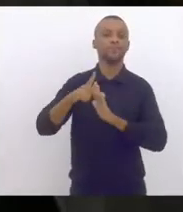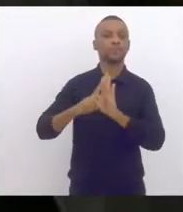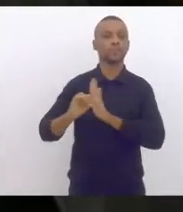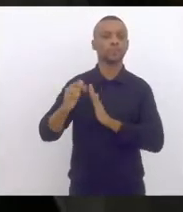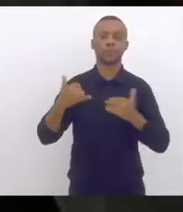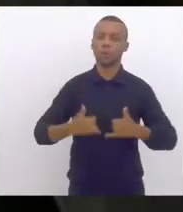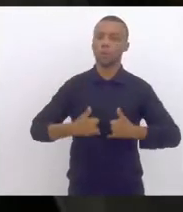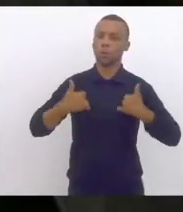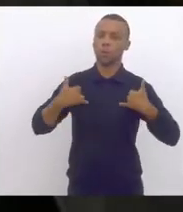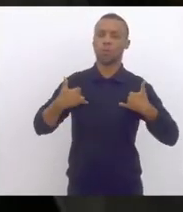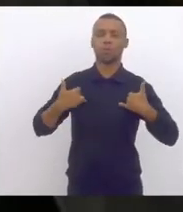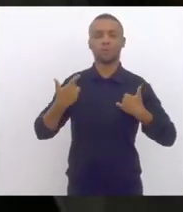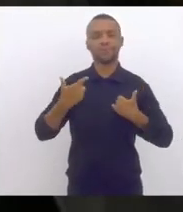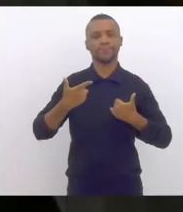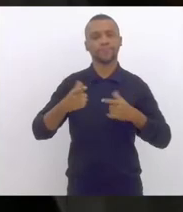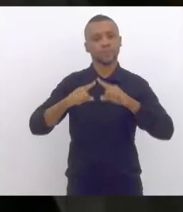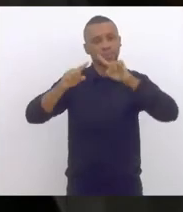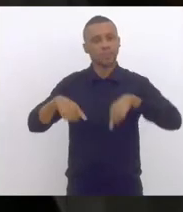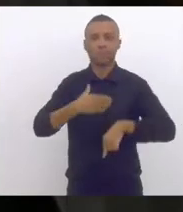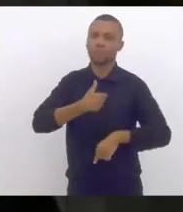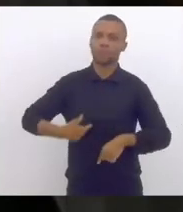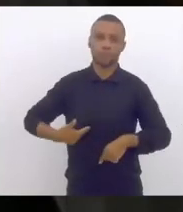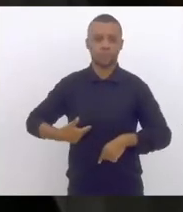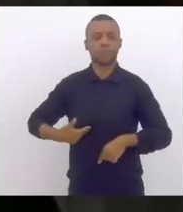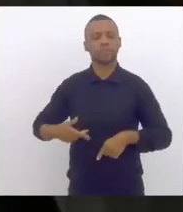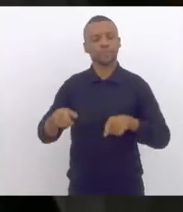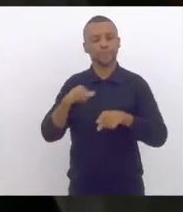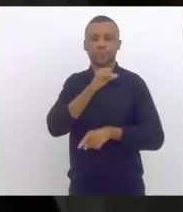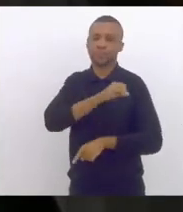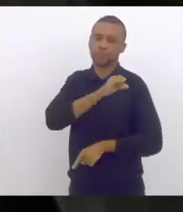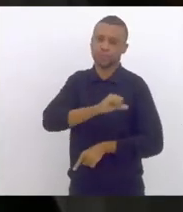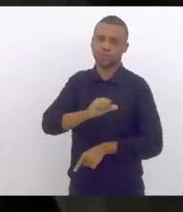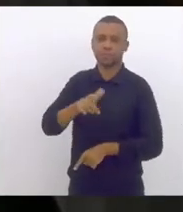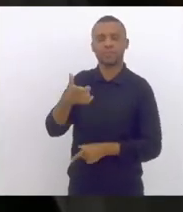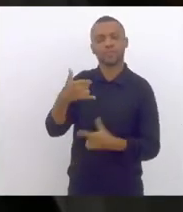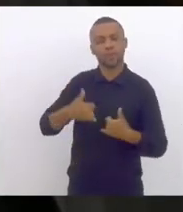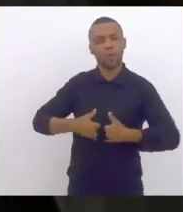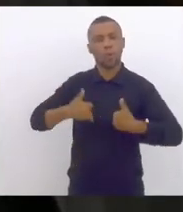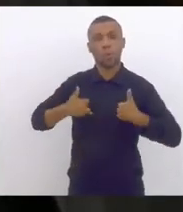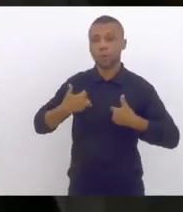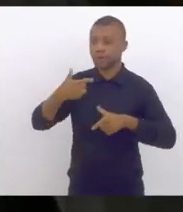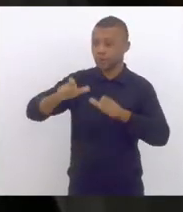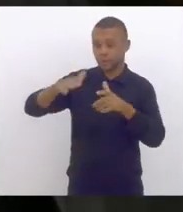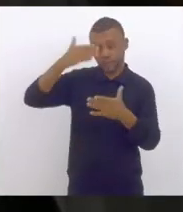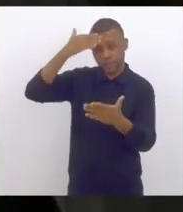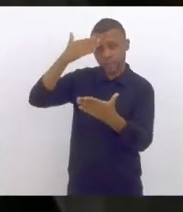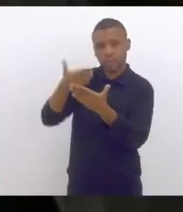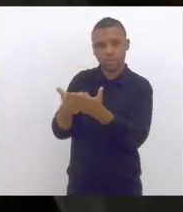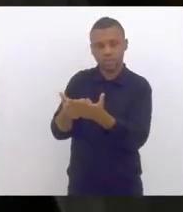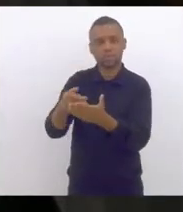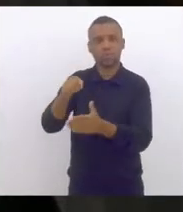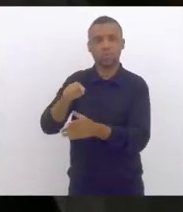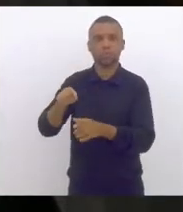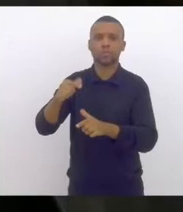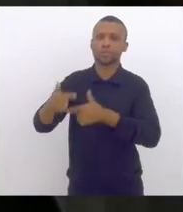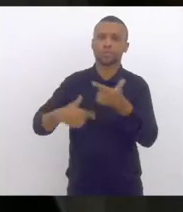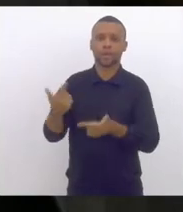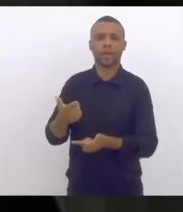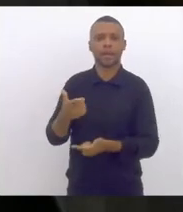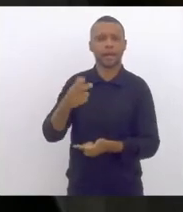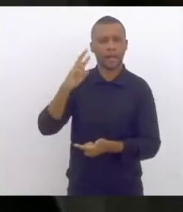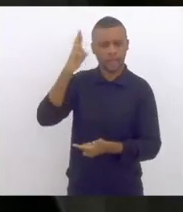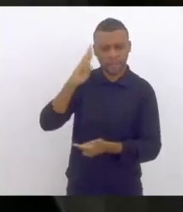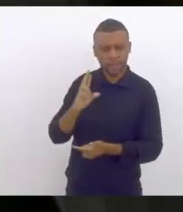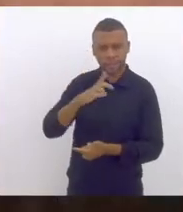do Serviço Público do Estado, não apenas da Defensoria, você é um orgulho daqueles e daquelas que acreditam e apostam no Serviço Público. Renata Souza tem uma parte, né?